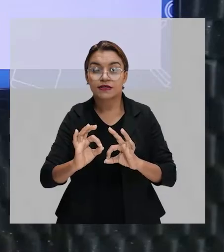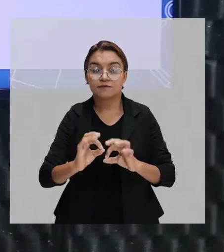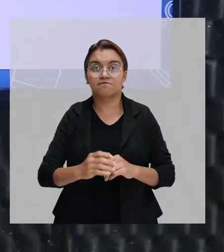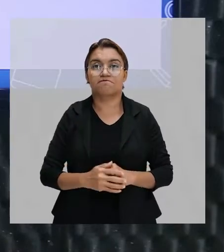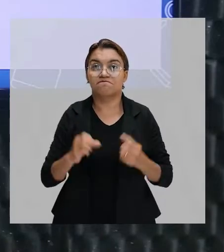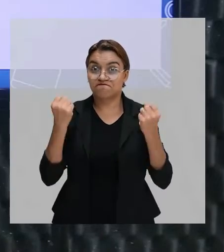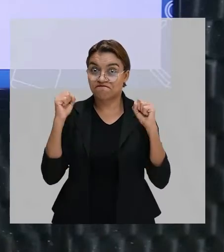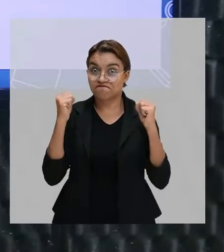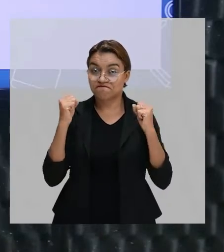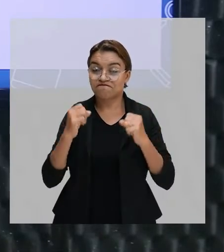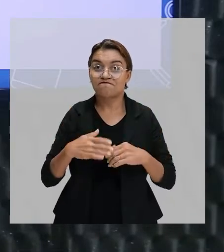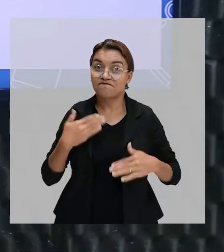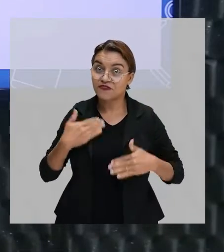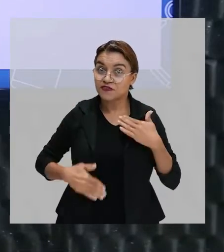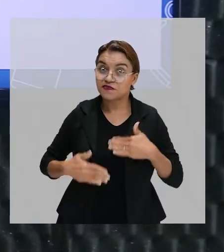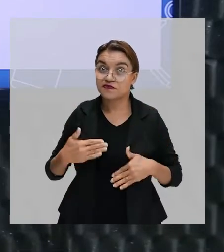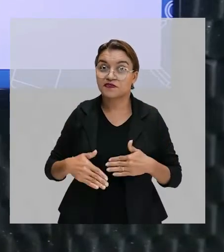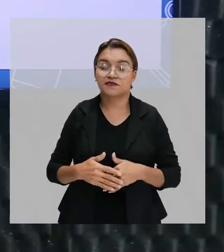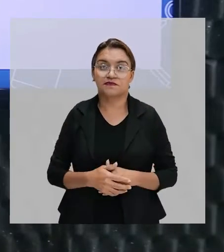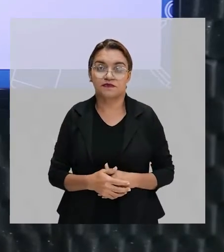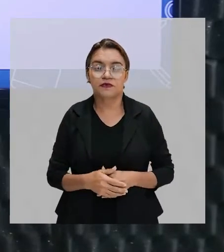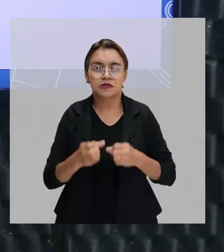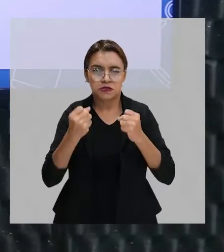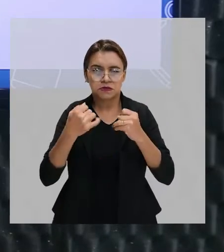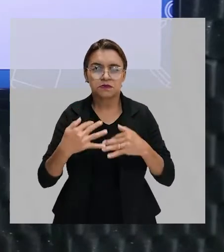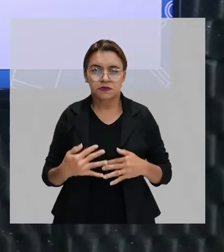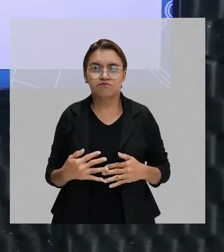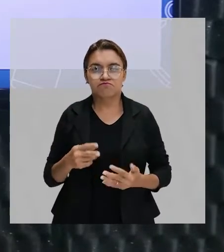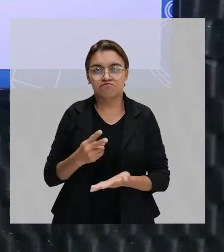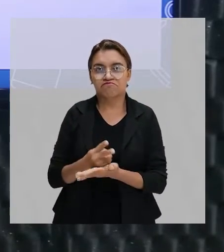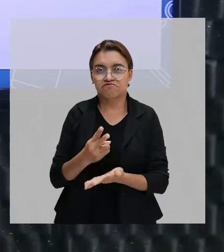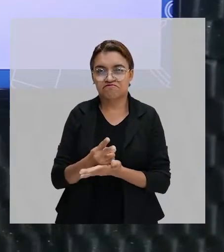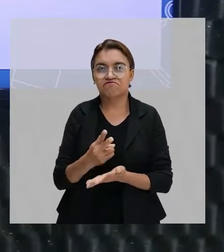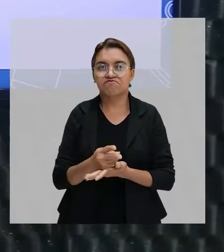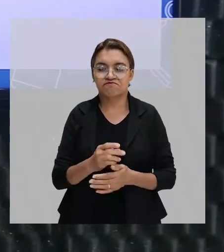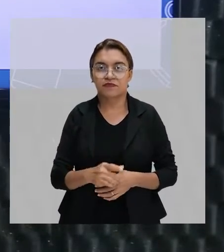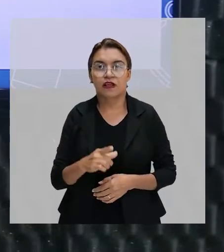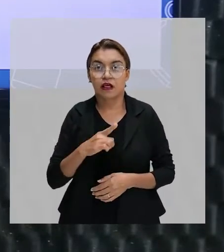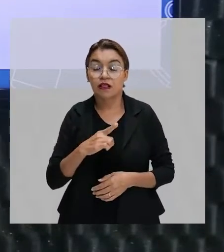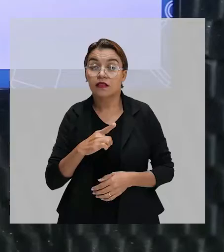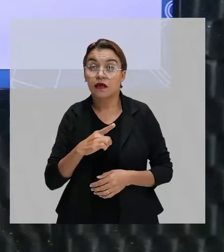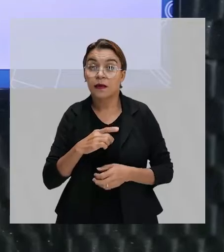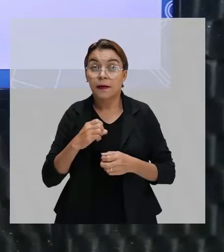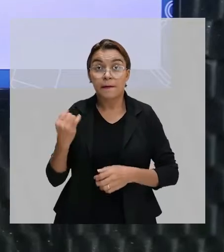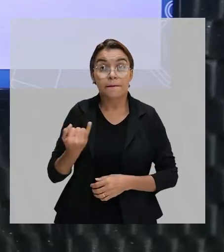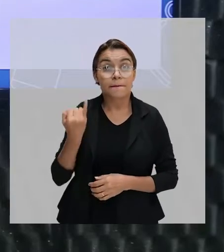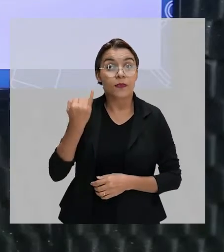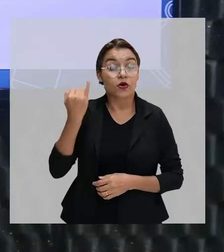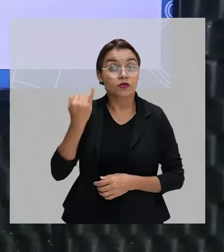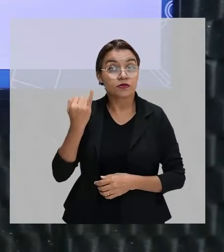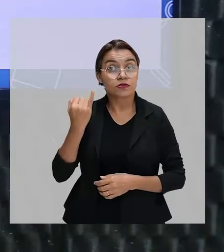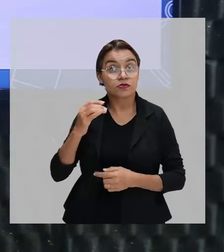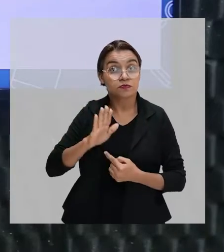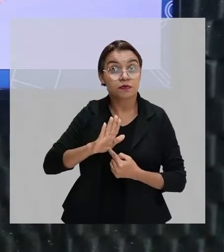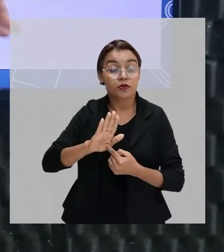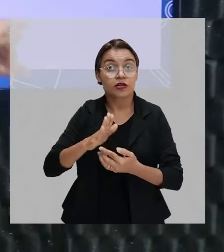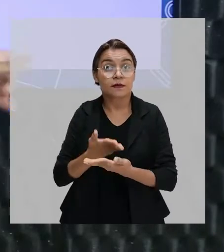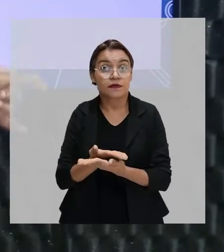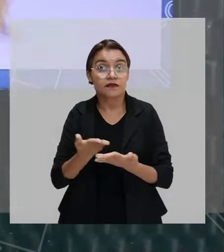então eu gosto sempre de falar de Sá que eu gosto sempre de deixar é a questão